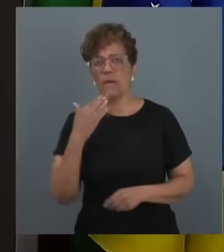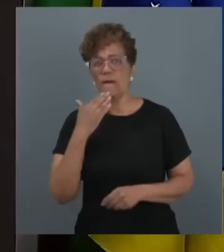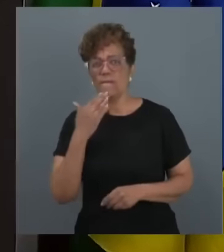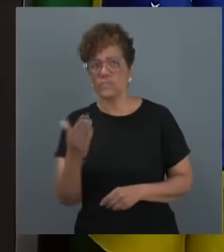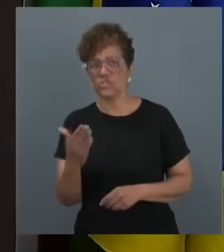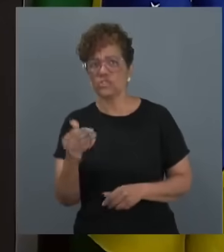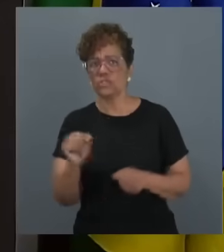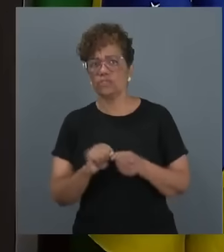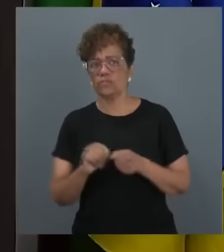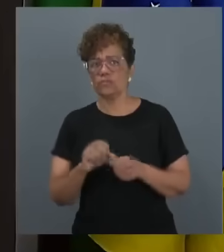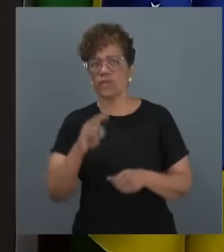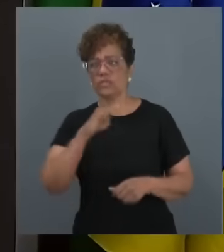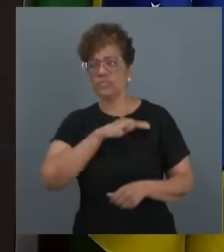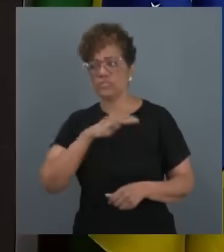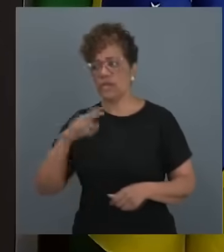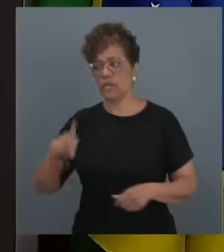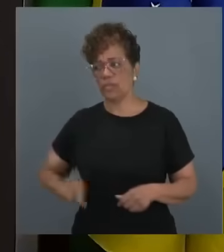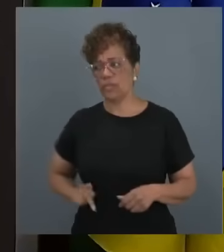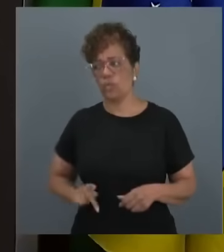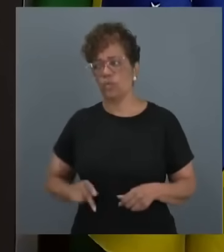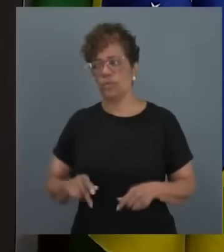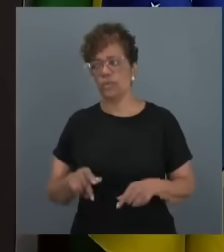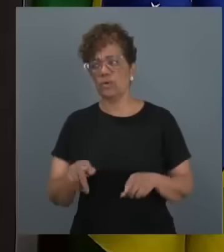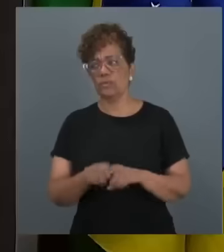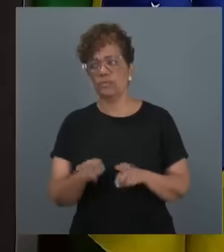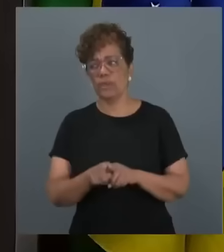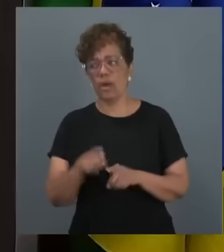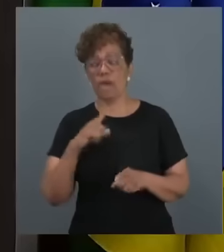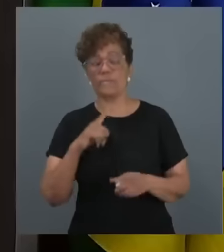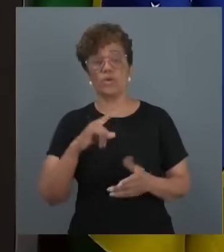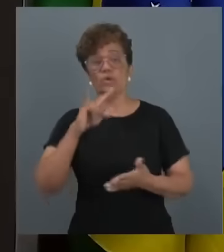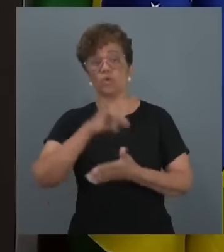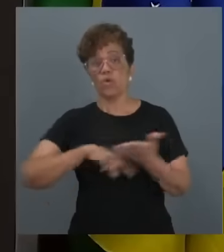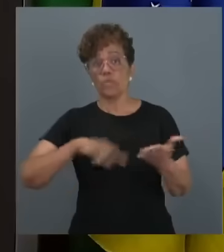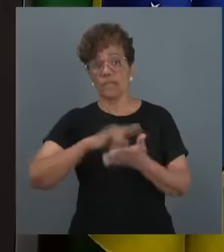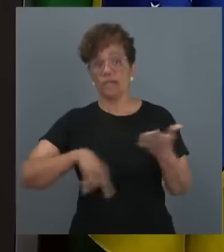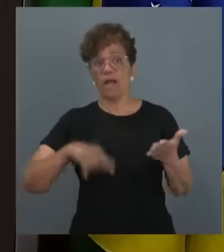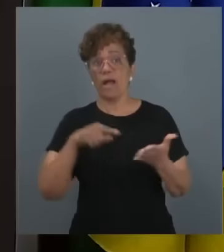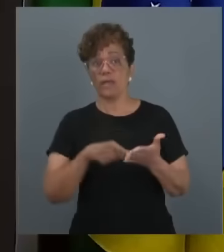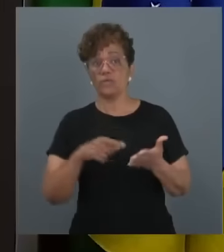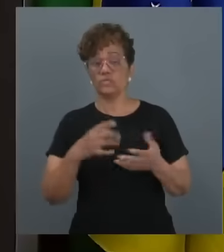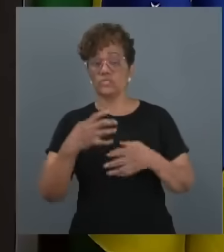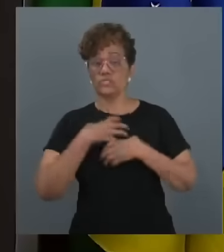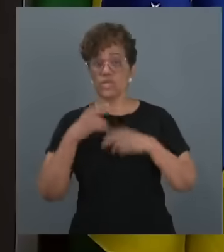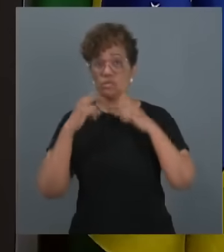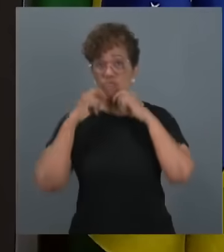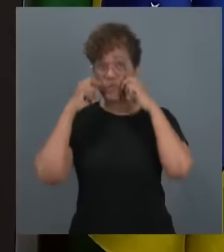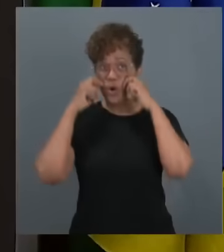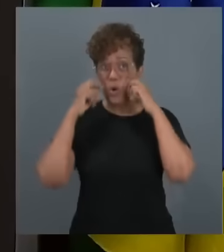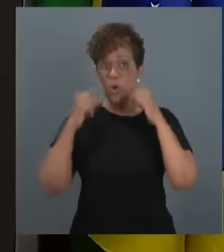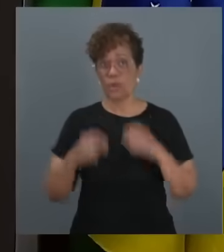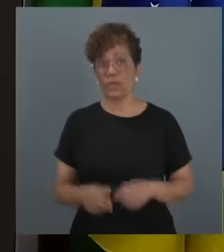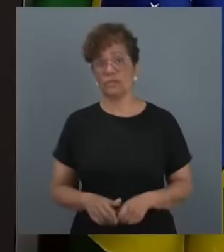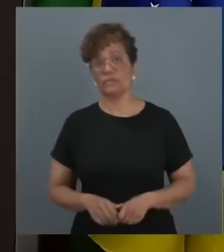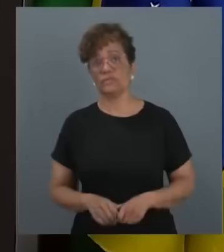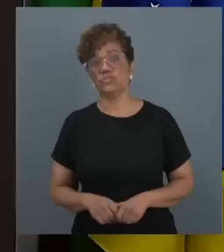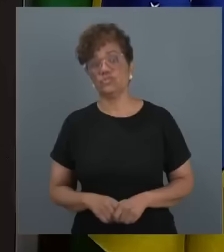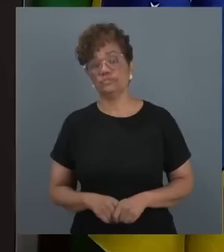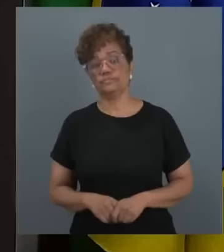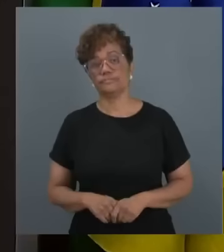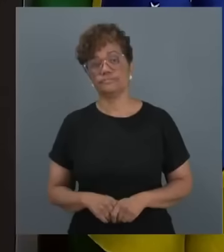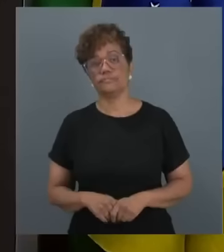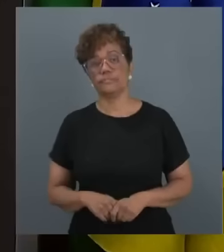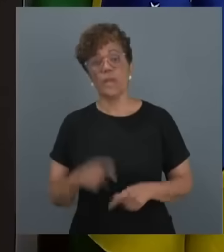pelo Ministério Público do meu estado. Isso me envergonha, porque